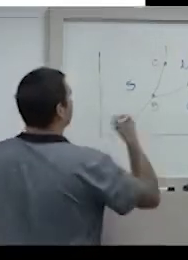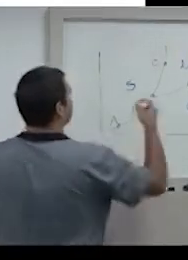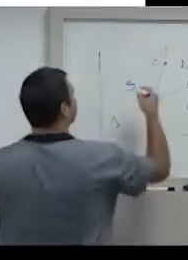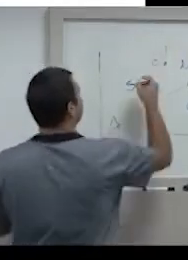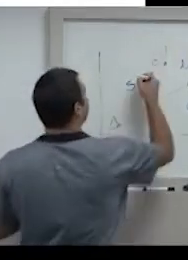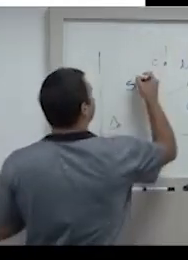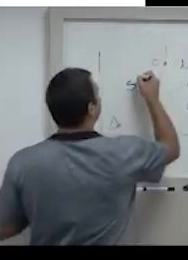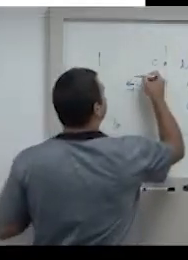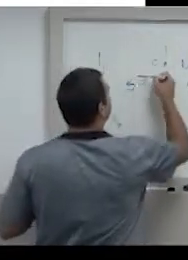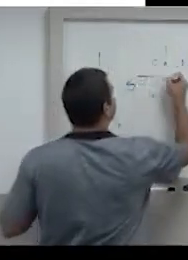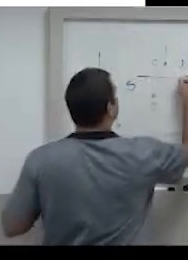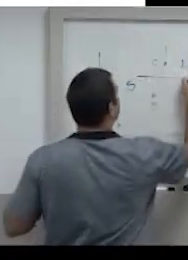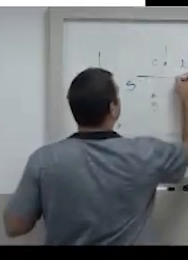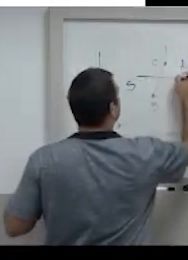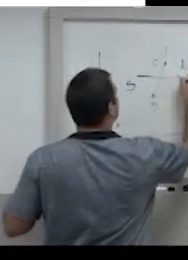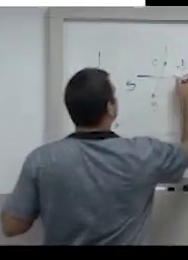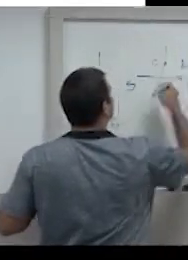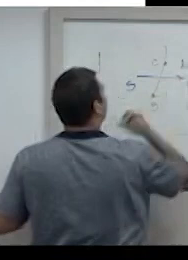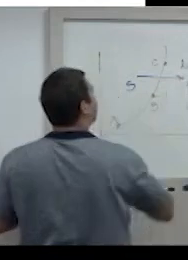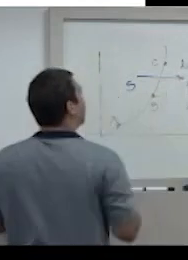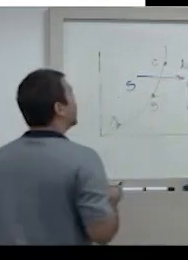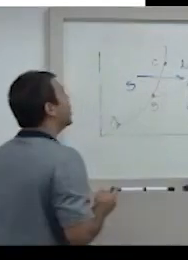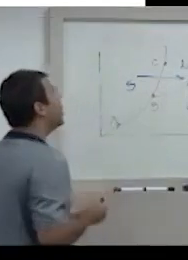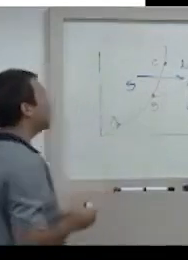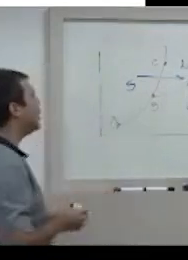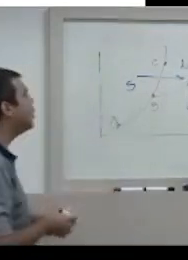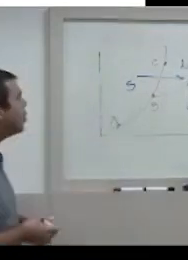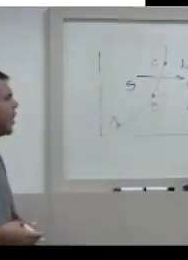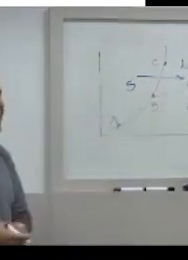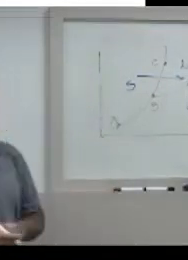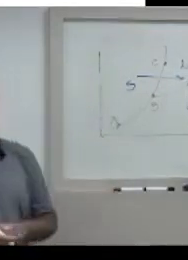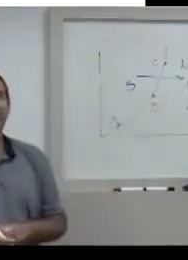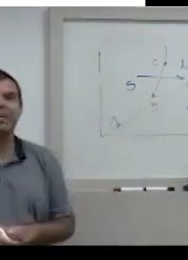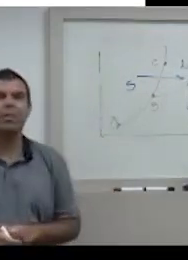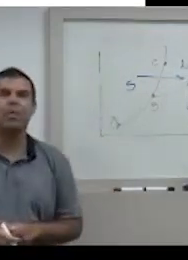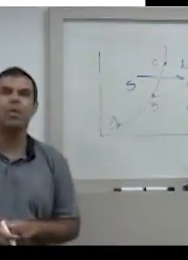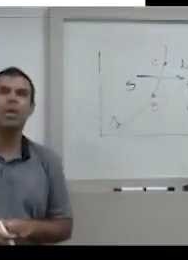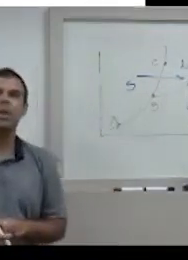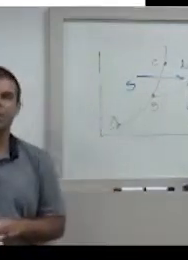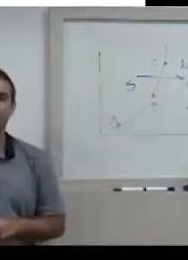nesse sentido aqui, ó, então assim, ó, você vai estar trabalhando com a